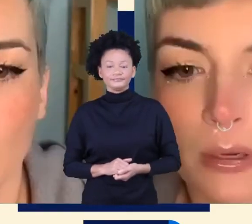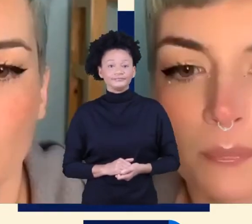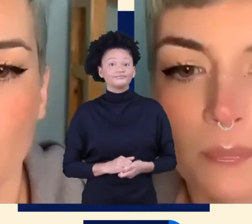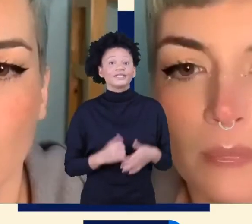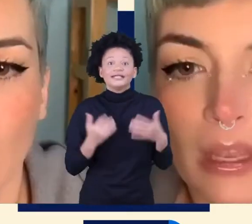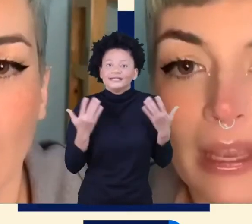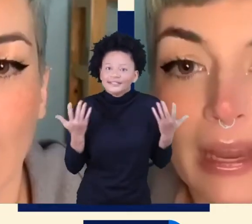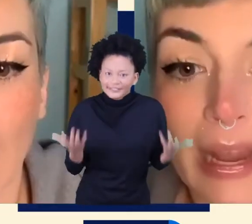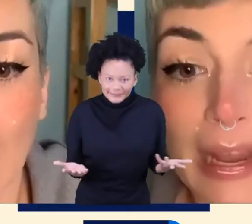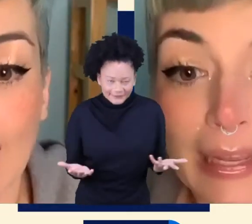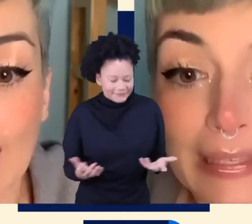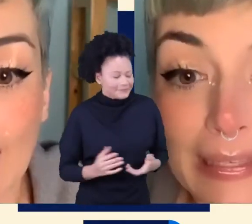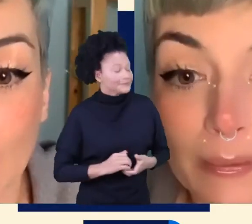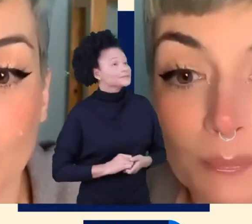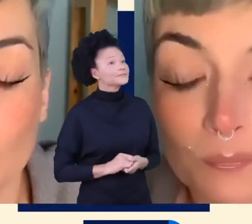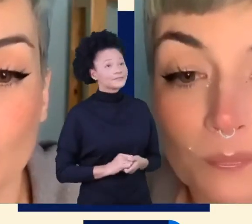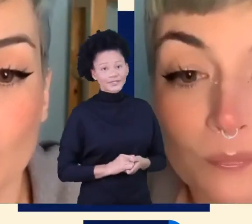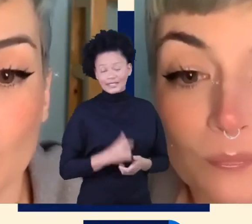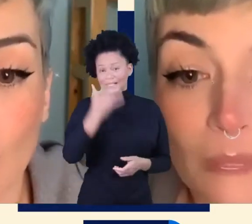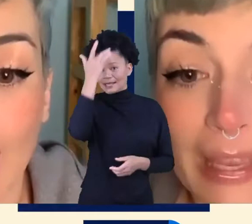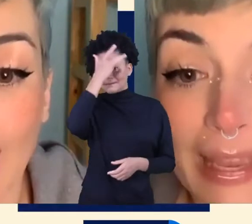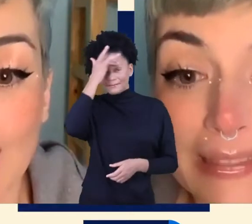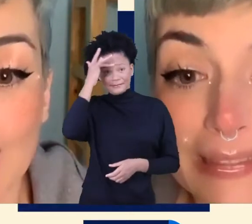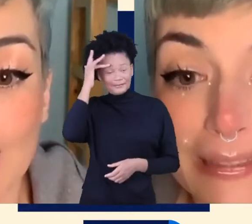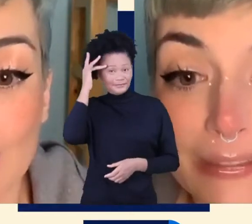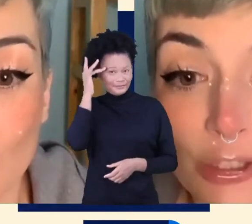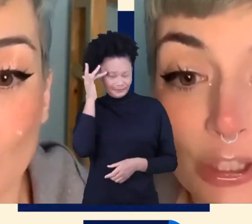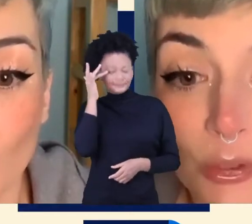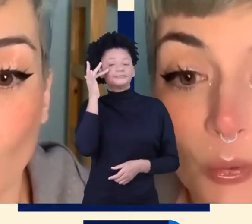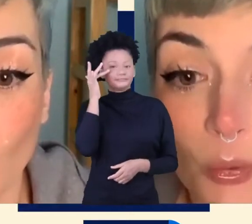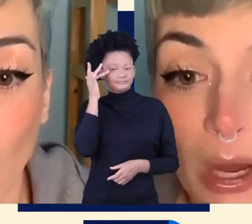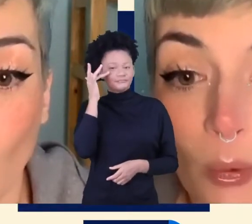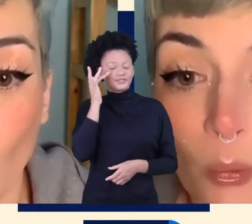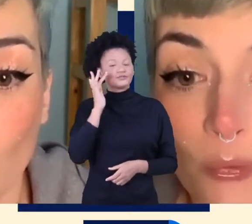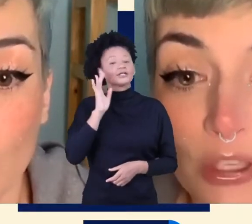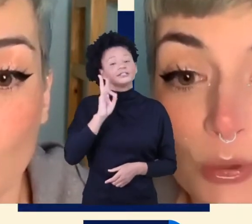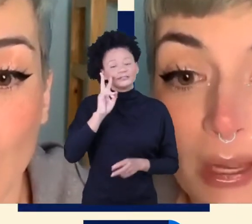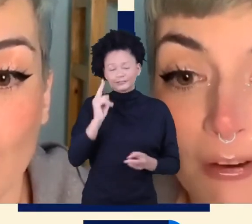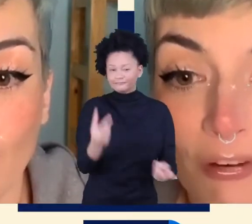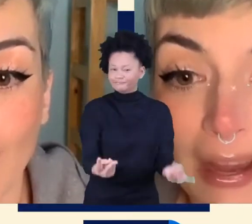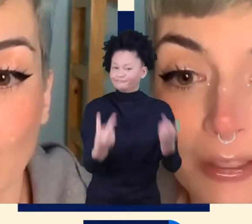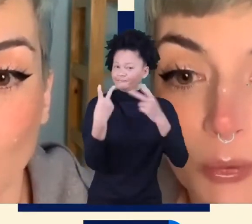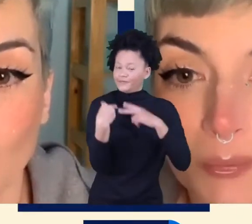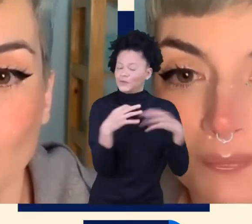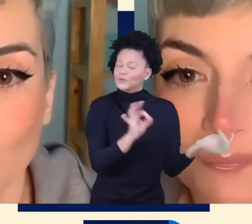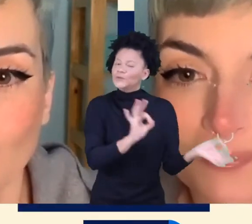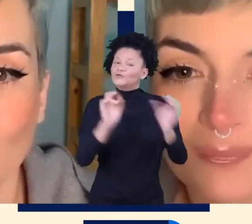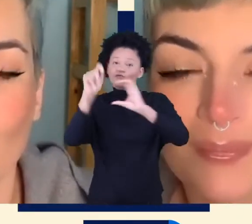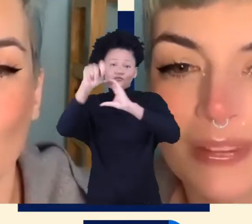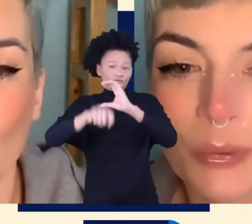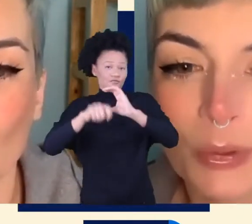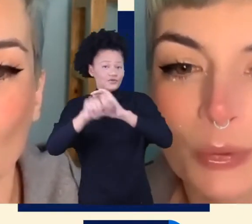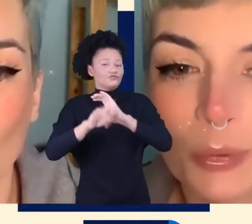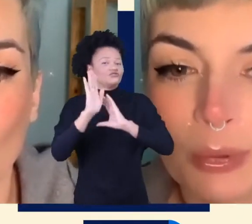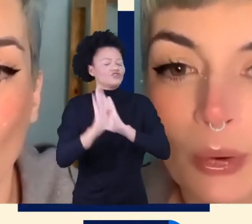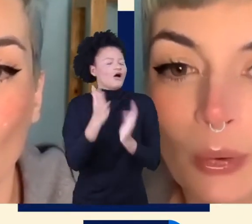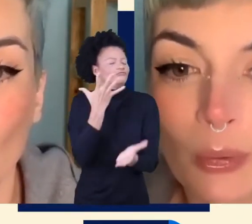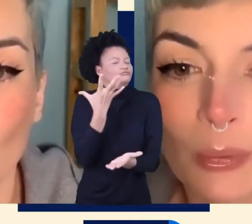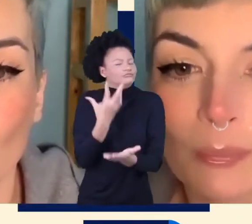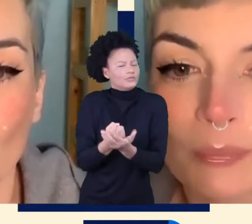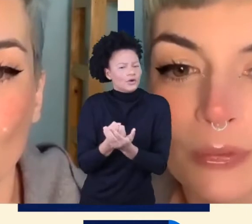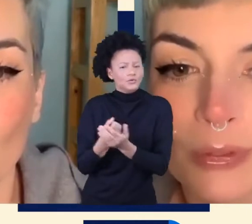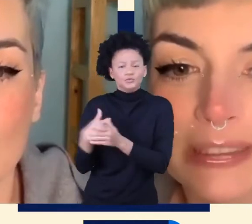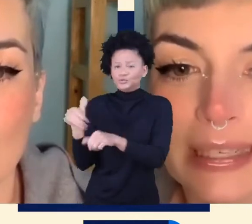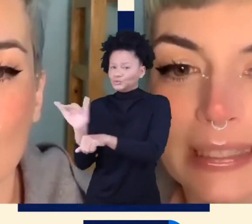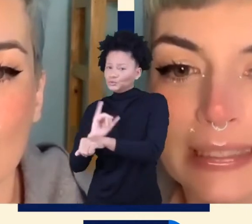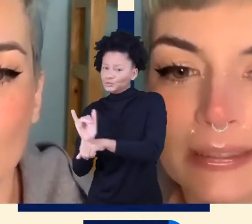Isso, calma. Aí, quem está assistindo o vídeo gravado no YouTube